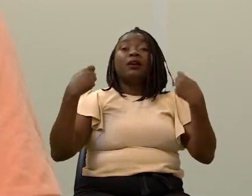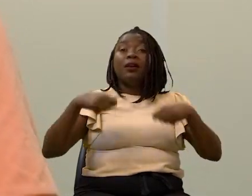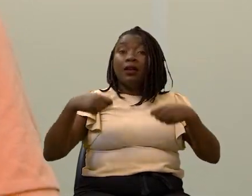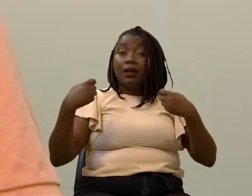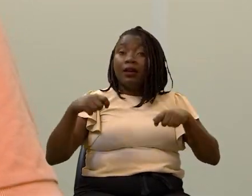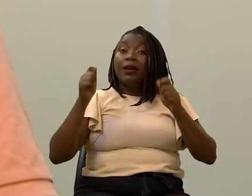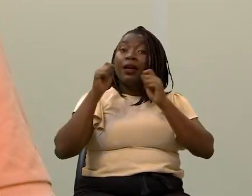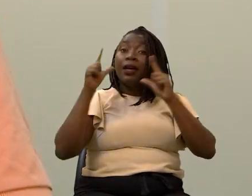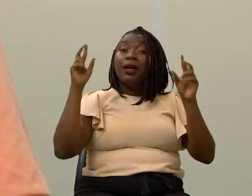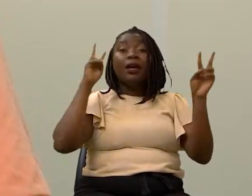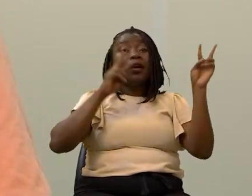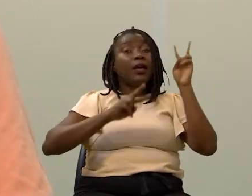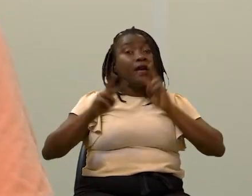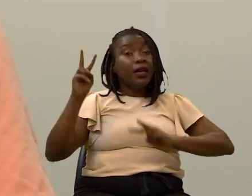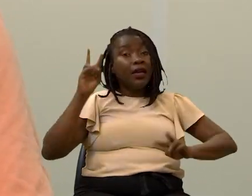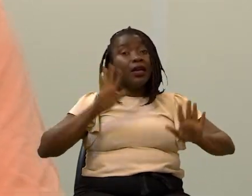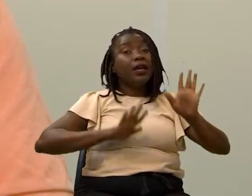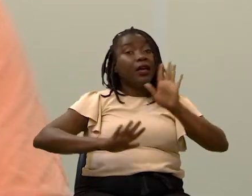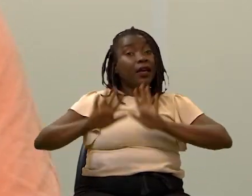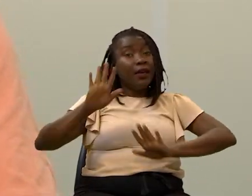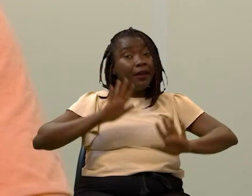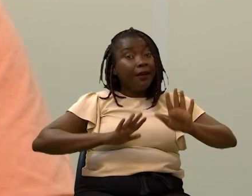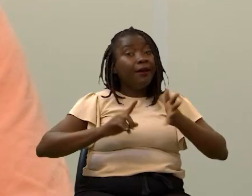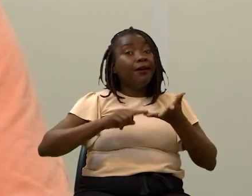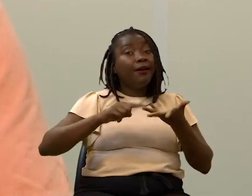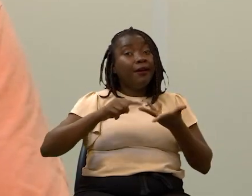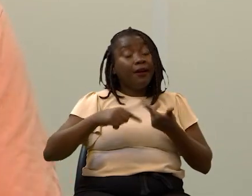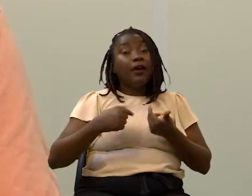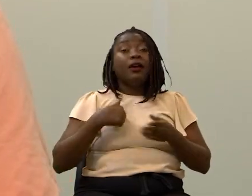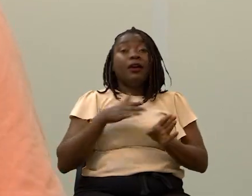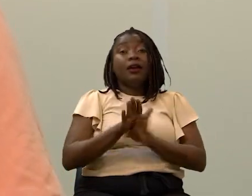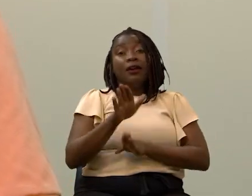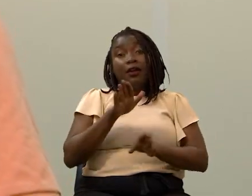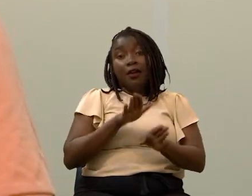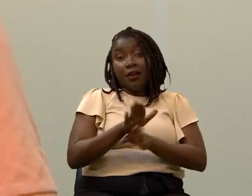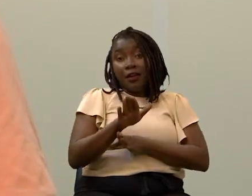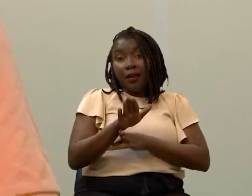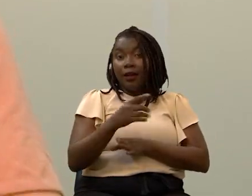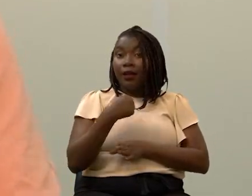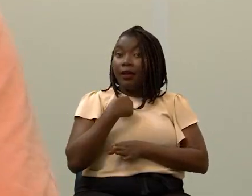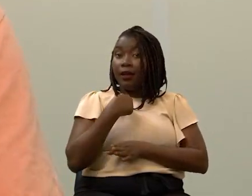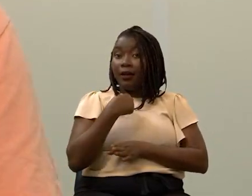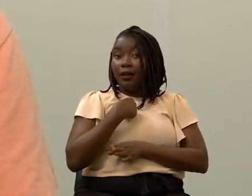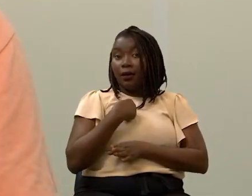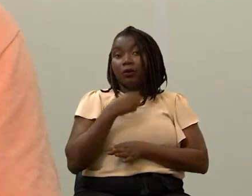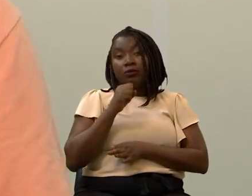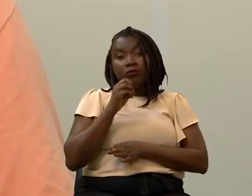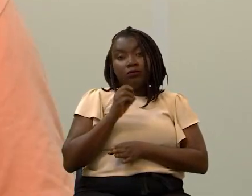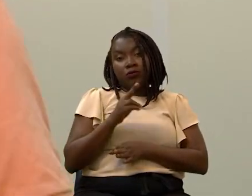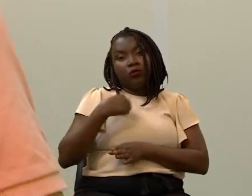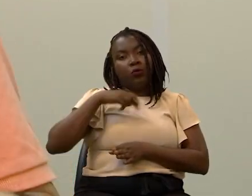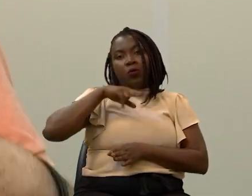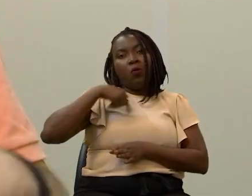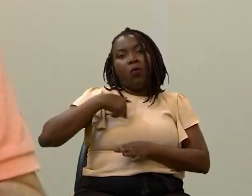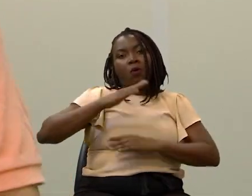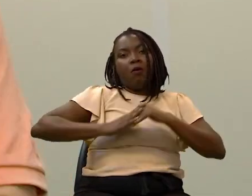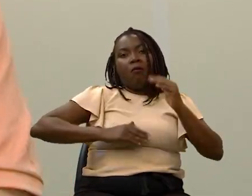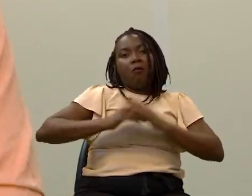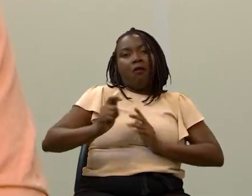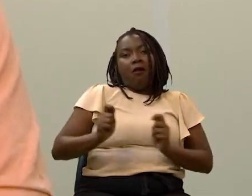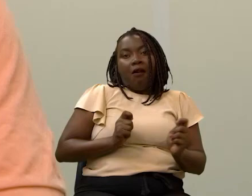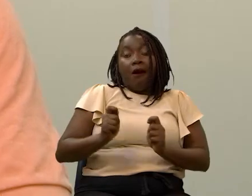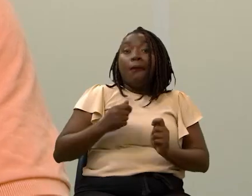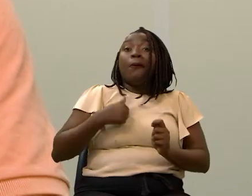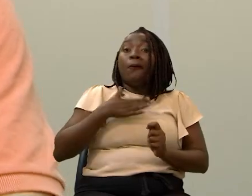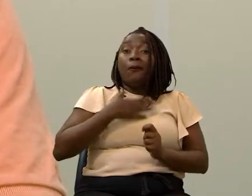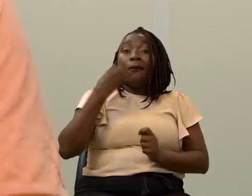tem que tomar essas precauções, esses cuidados, né? É que eu falo, assim, isso não é porque eu